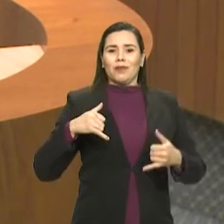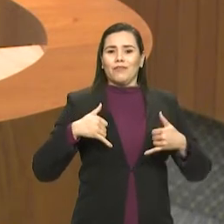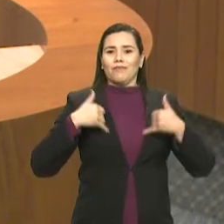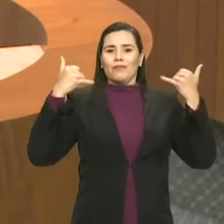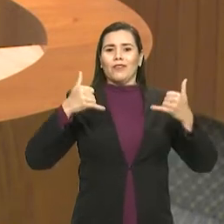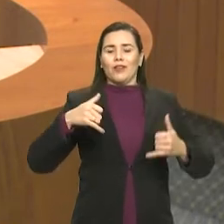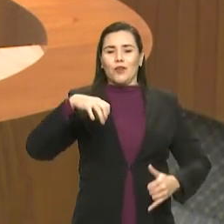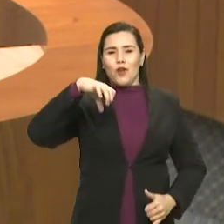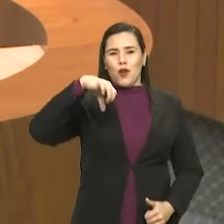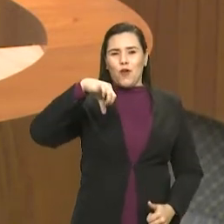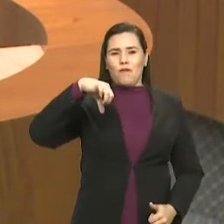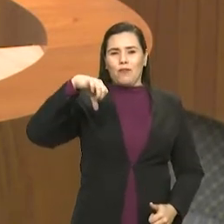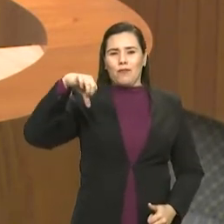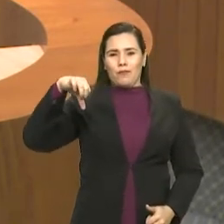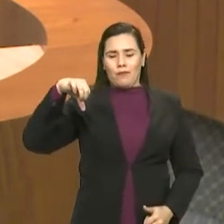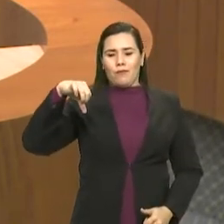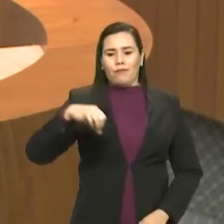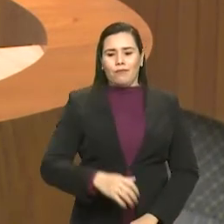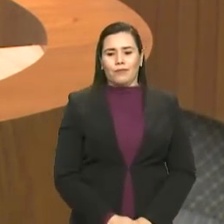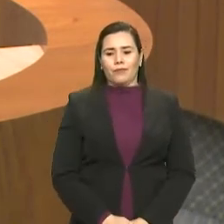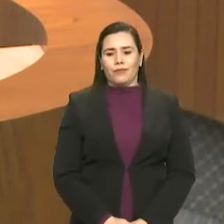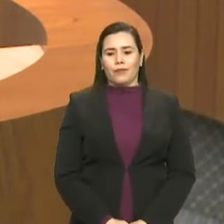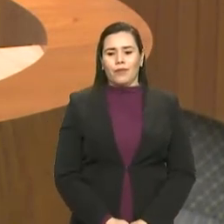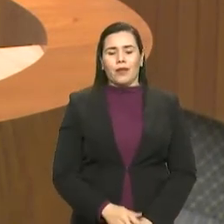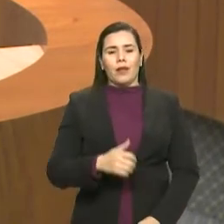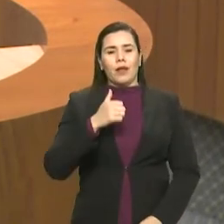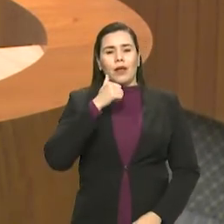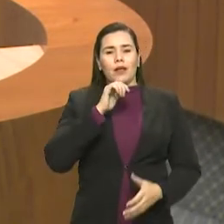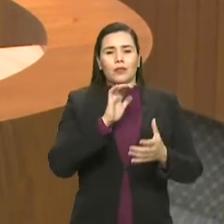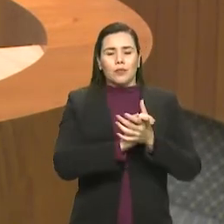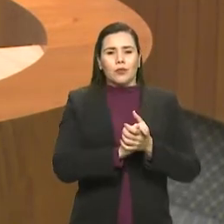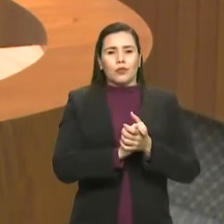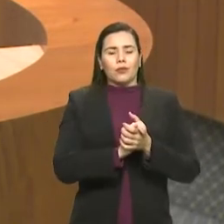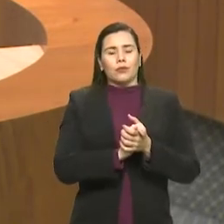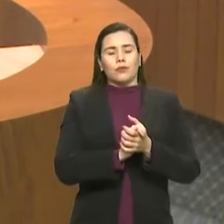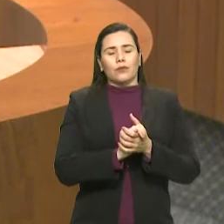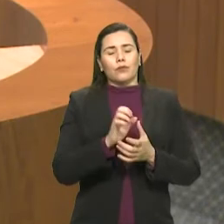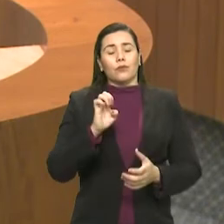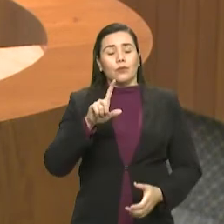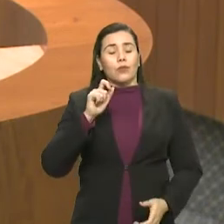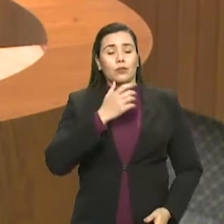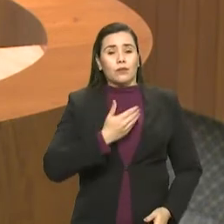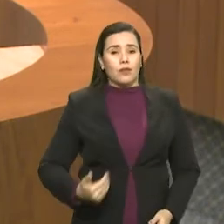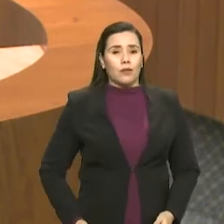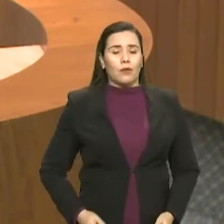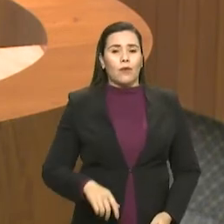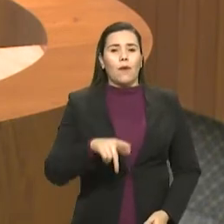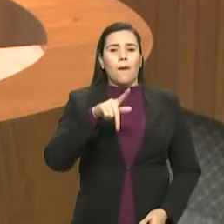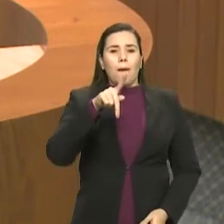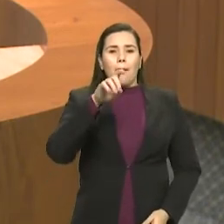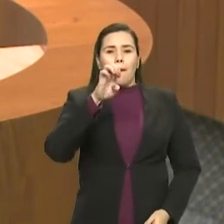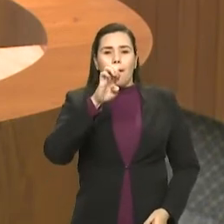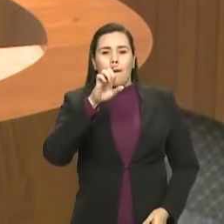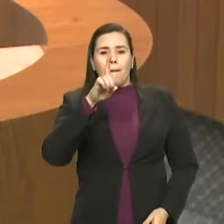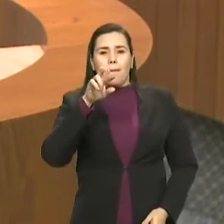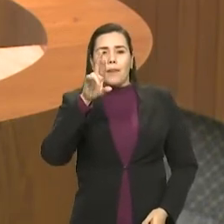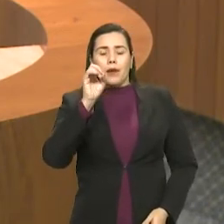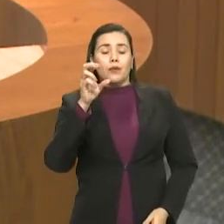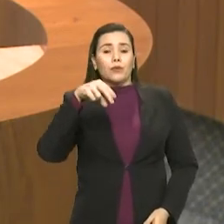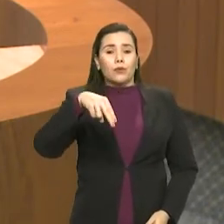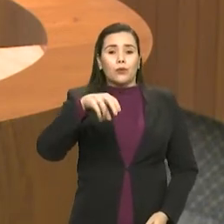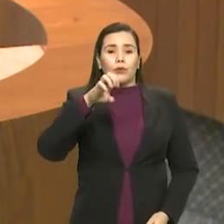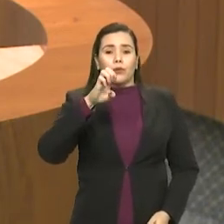do ex-governador Pedro Neiva de Santana. Nós queremos também destacar